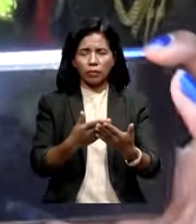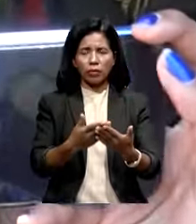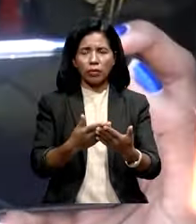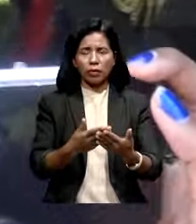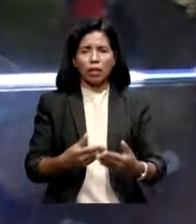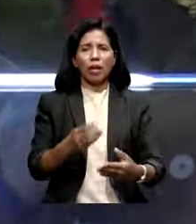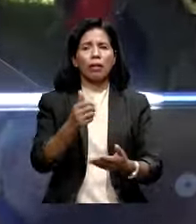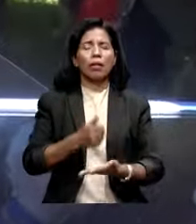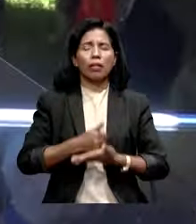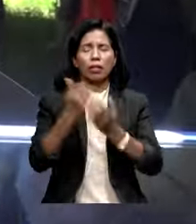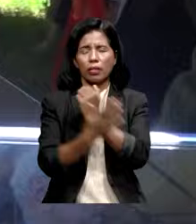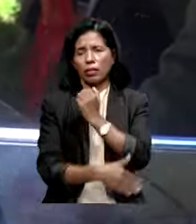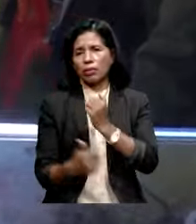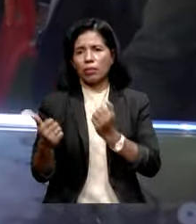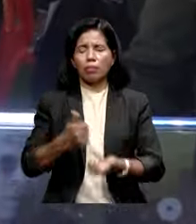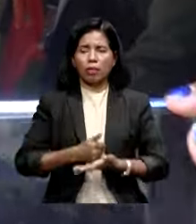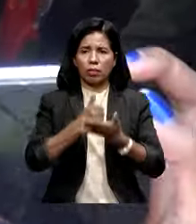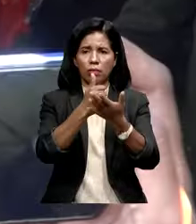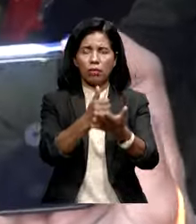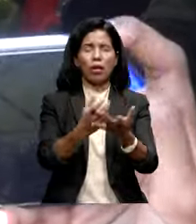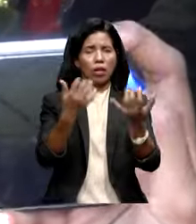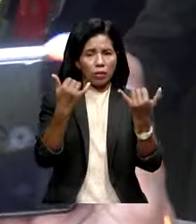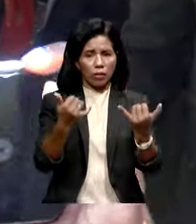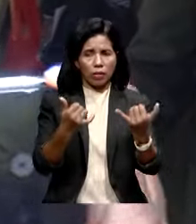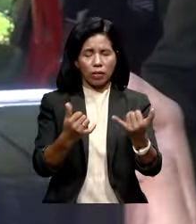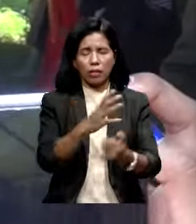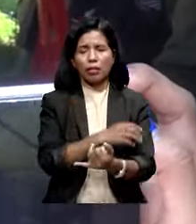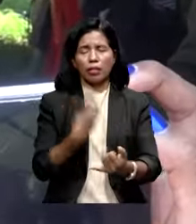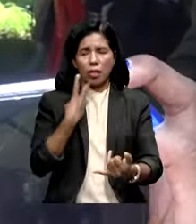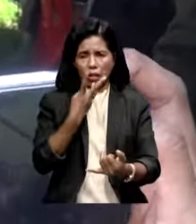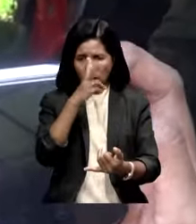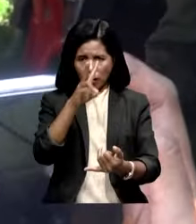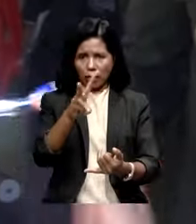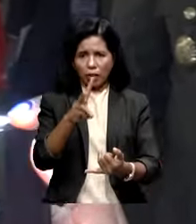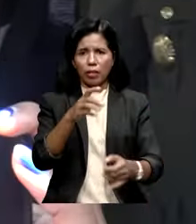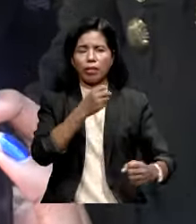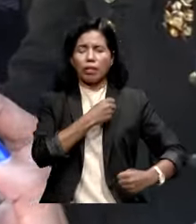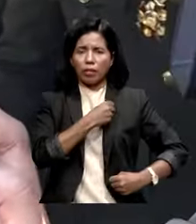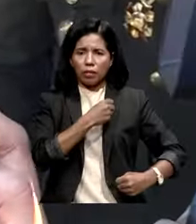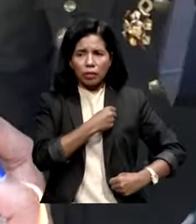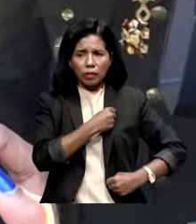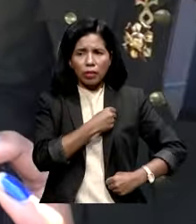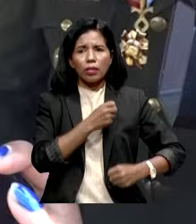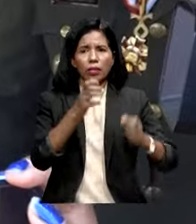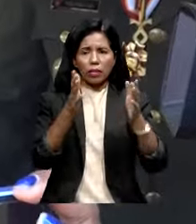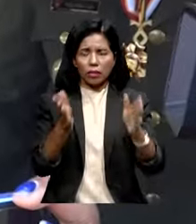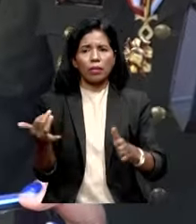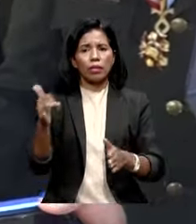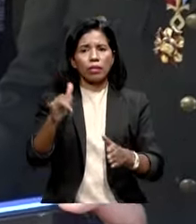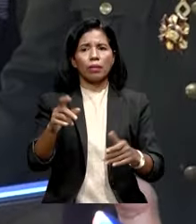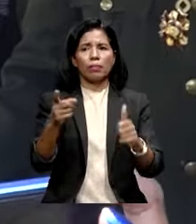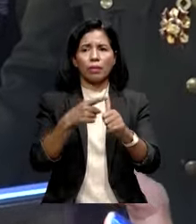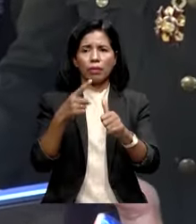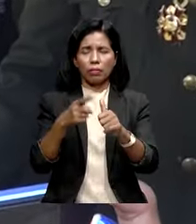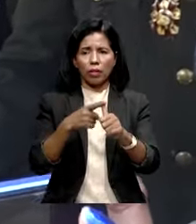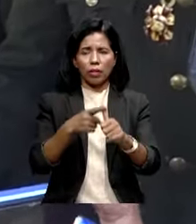Macó, mas agora cada vez Liu Tan e tem forças e primeiro